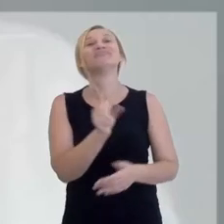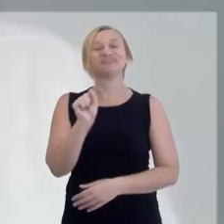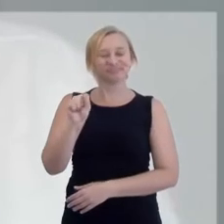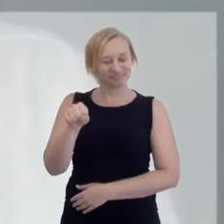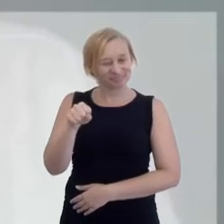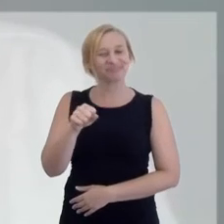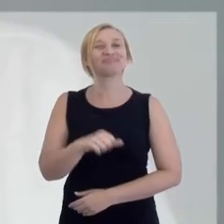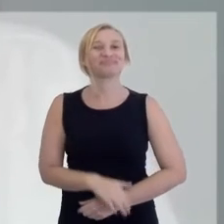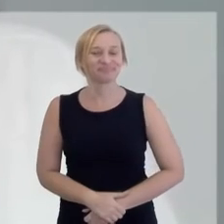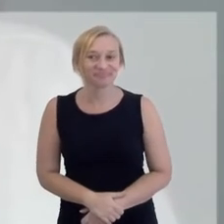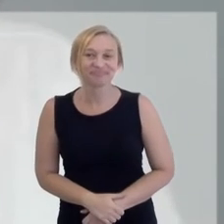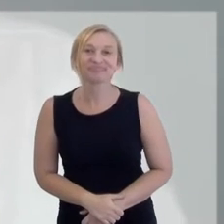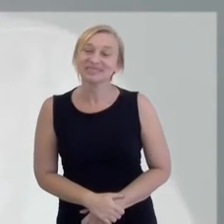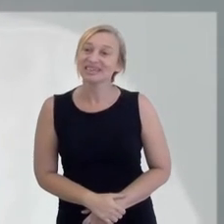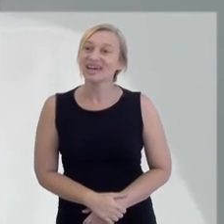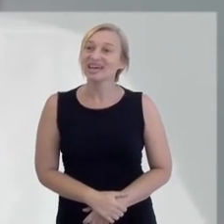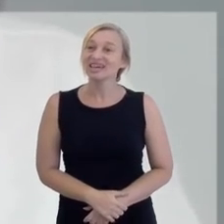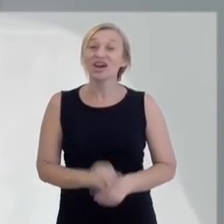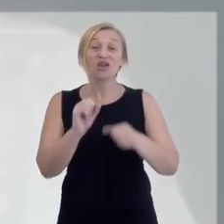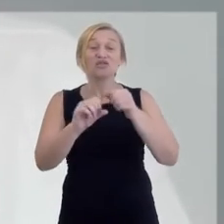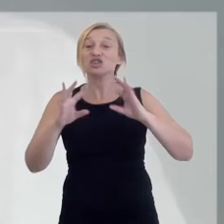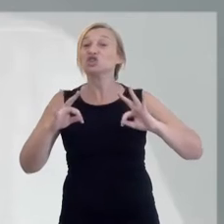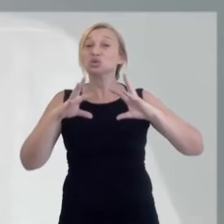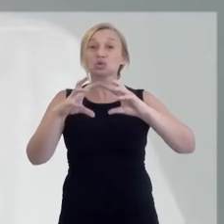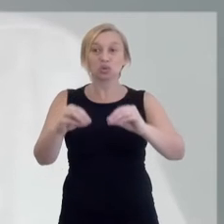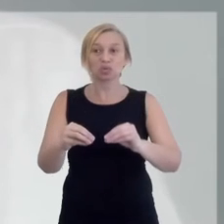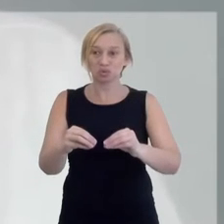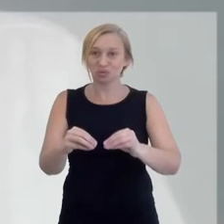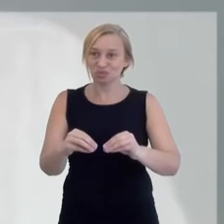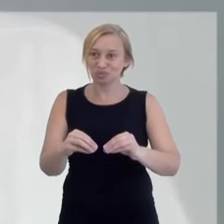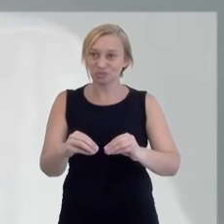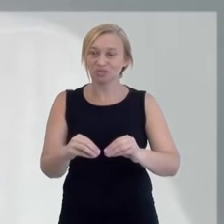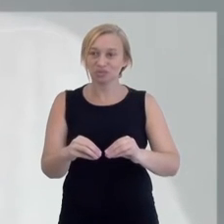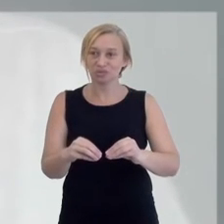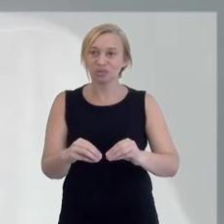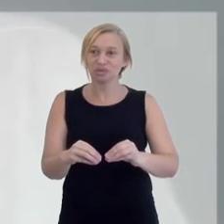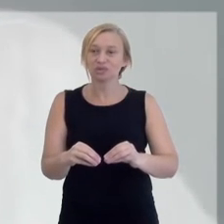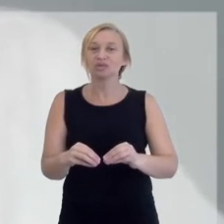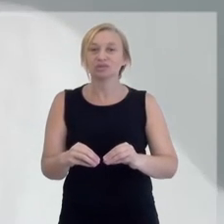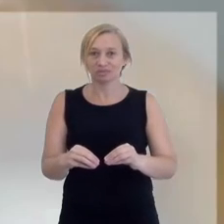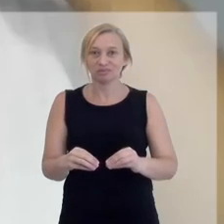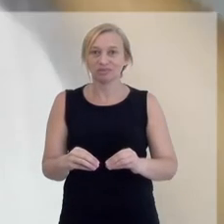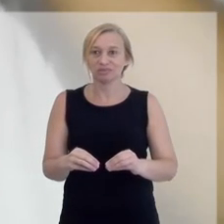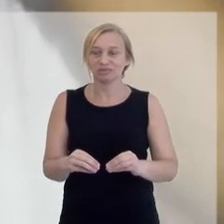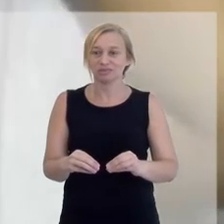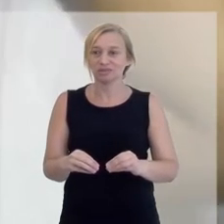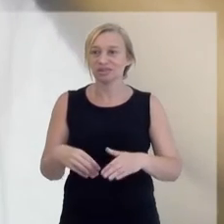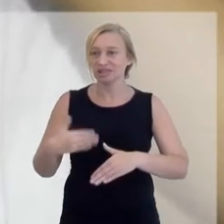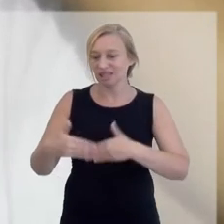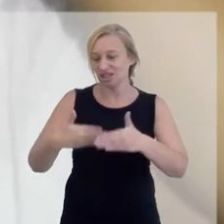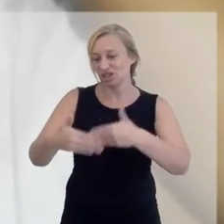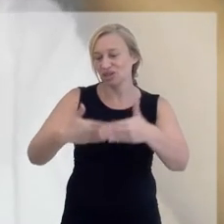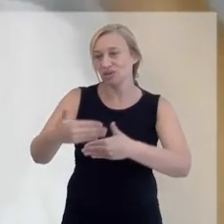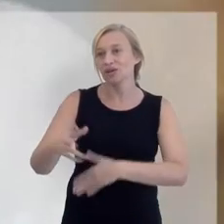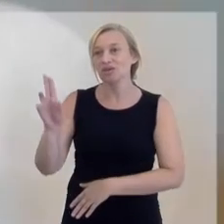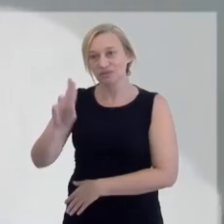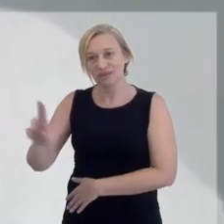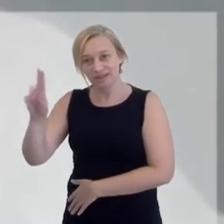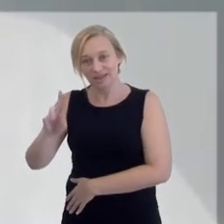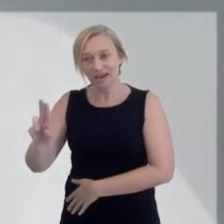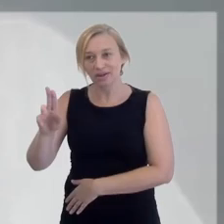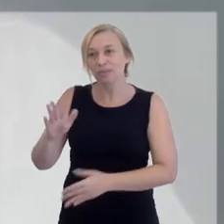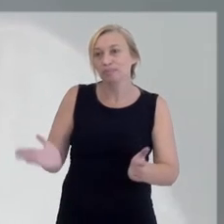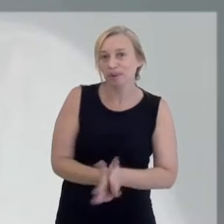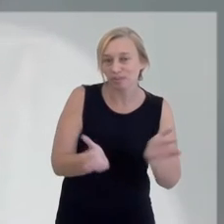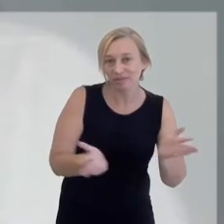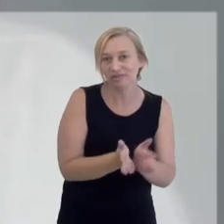estudando. Pois é. E aí eu fiz todo o caminho que o universitário pobre faz.